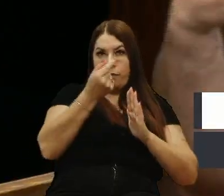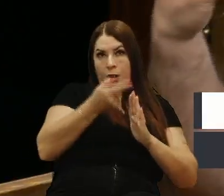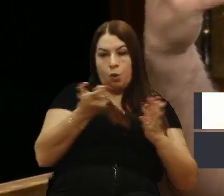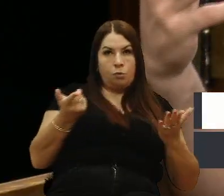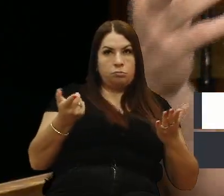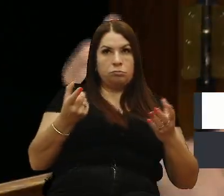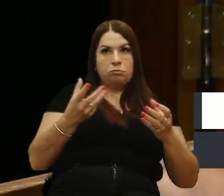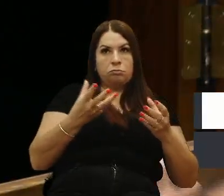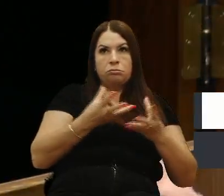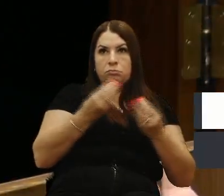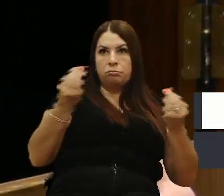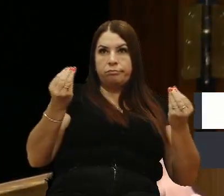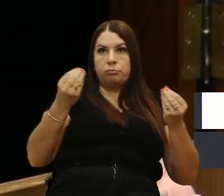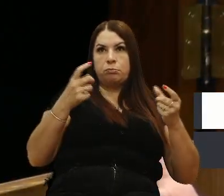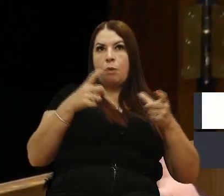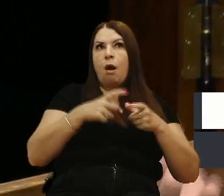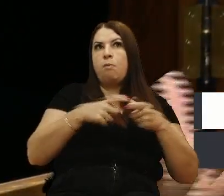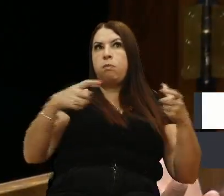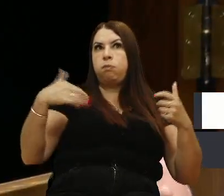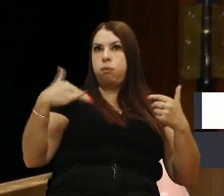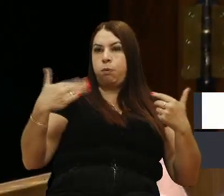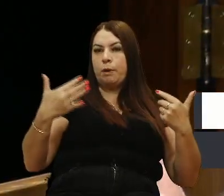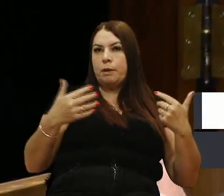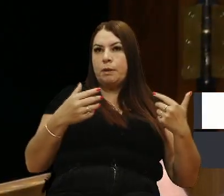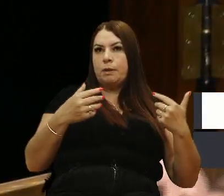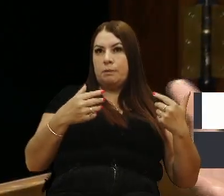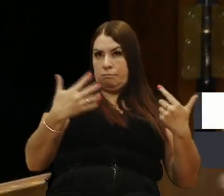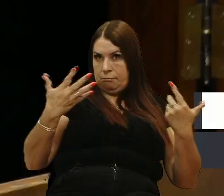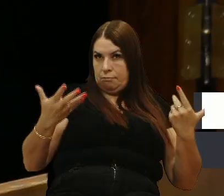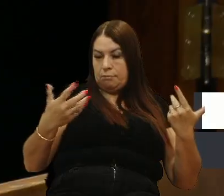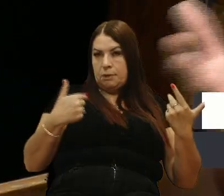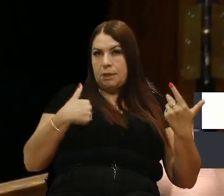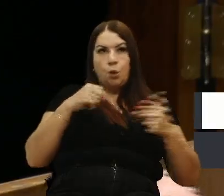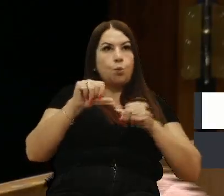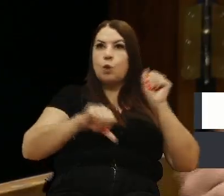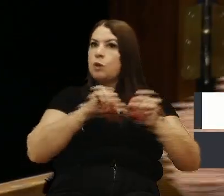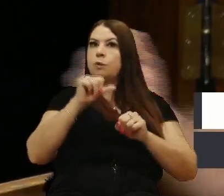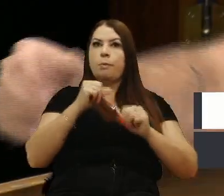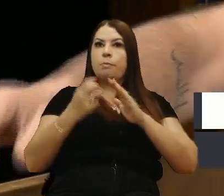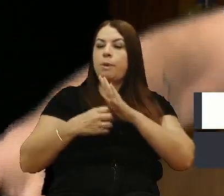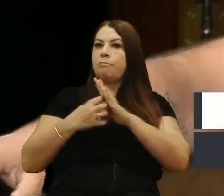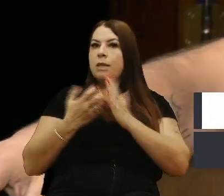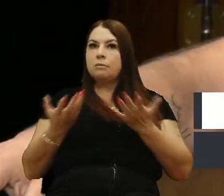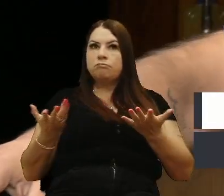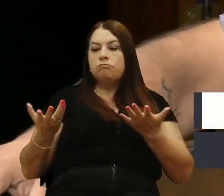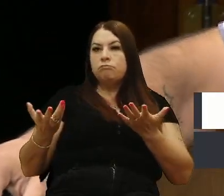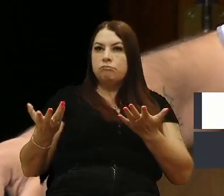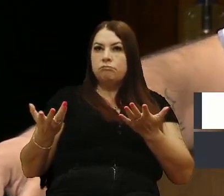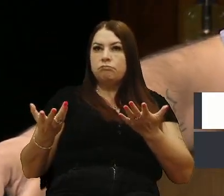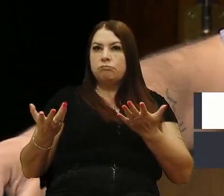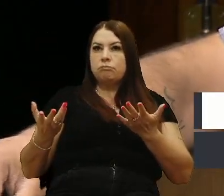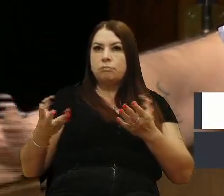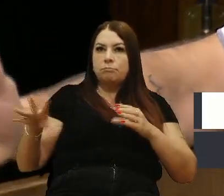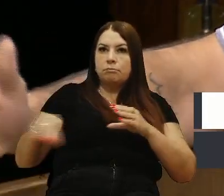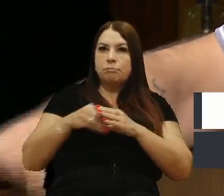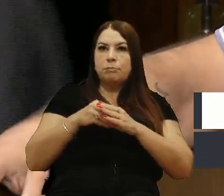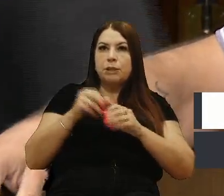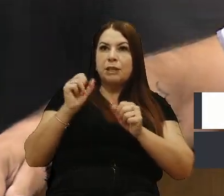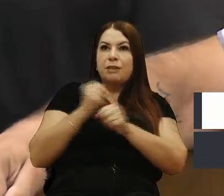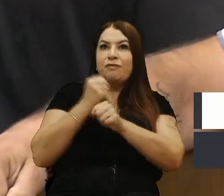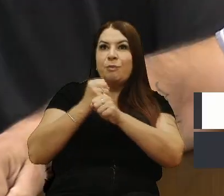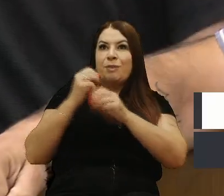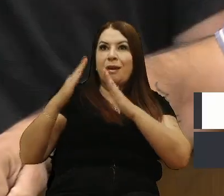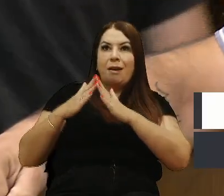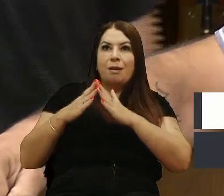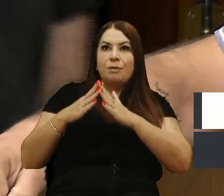um montante muito grande, milionário, eu transformo a empresa para uma incorporadora. Não posso fazer